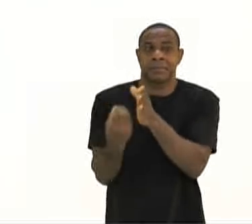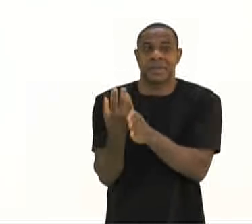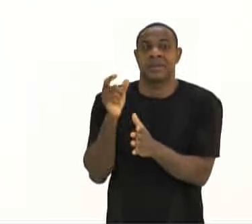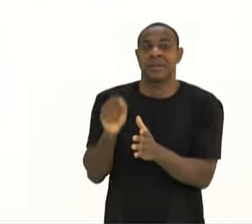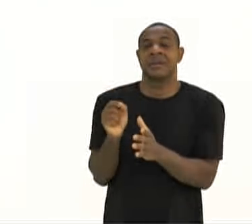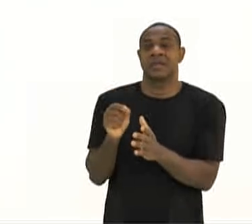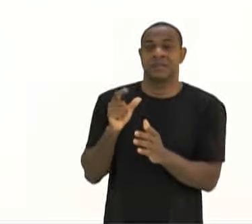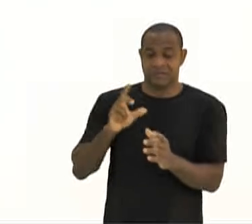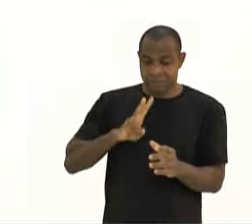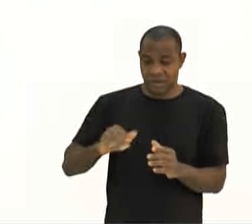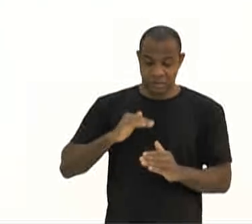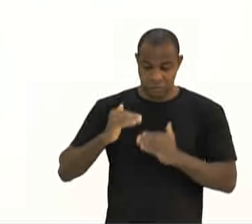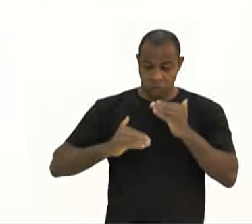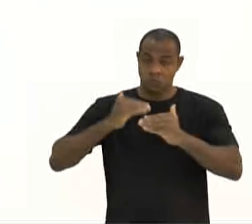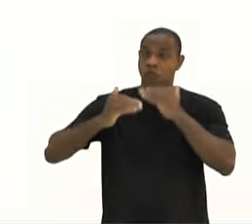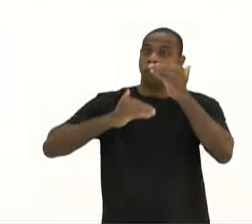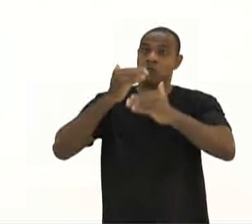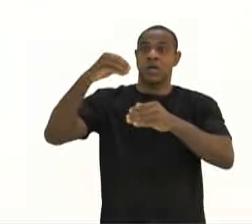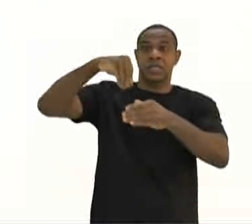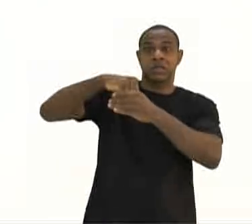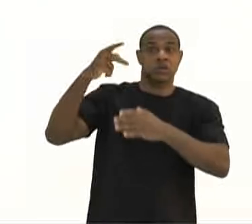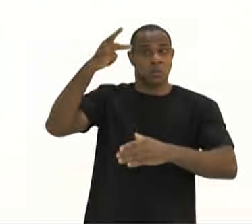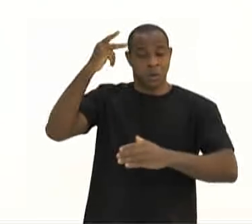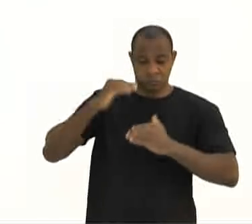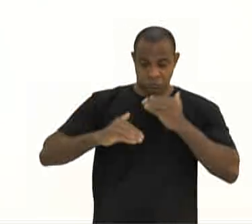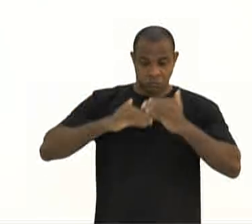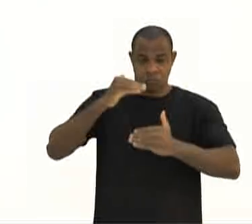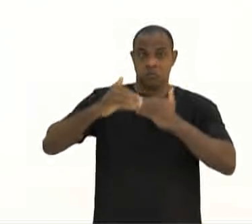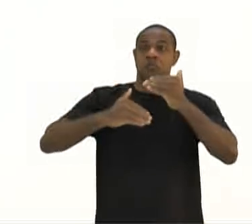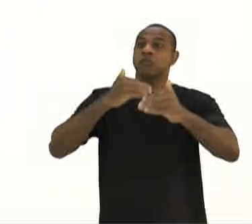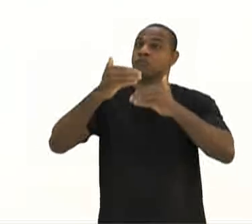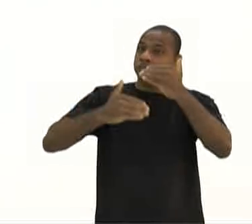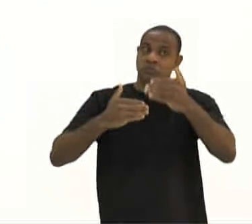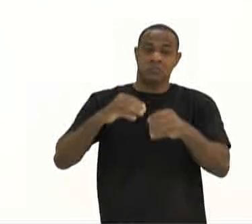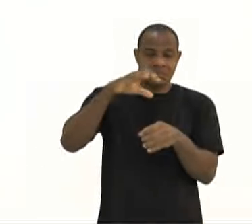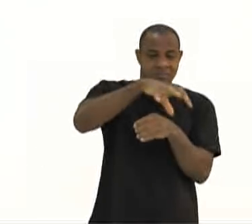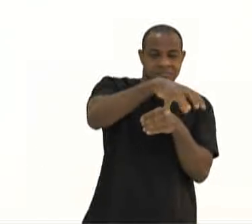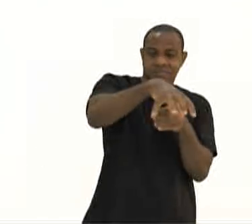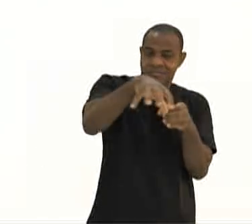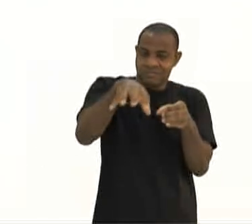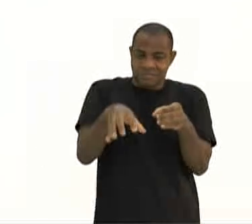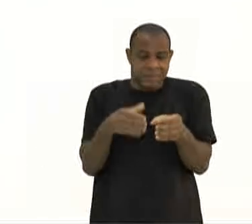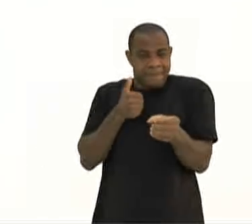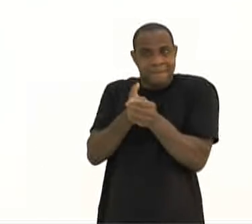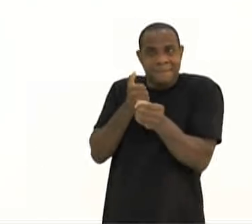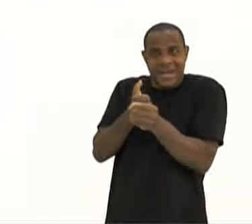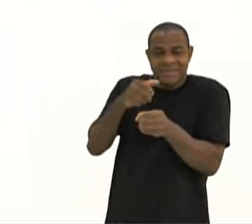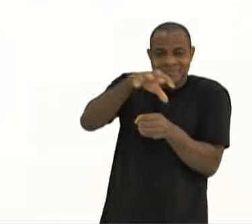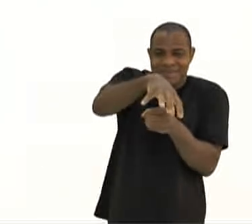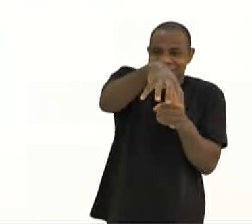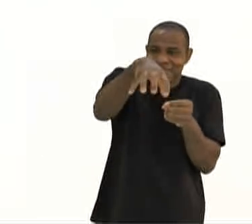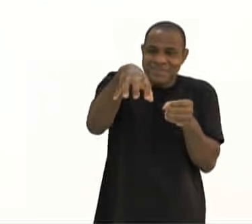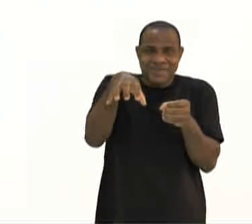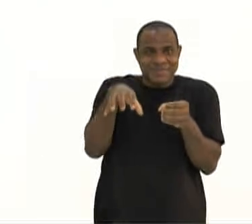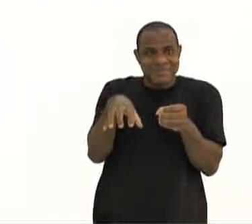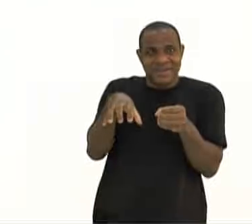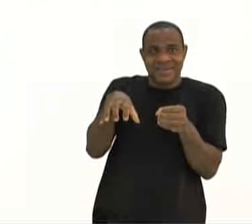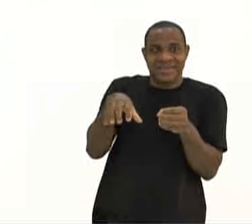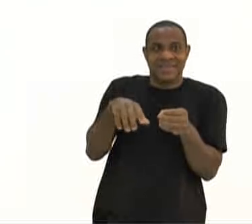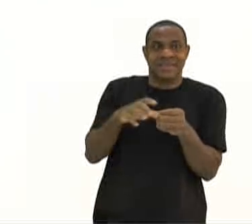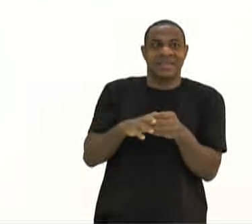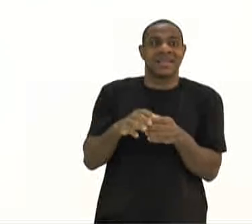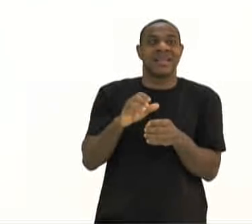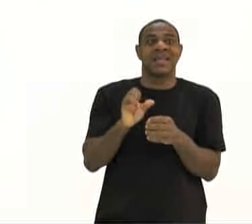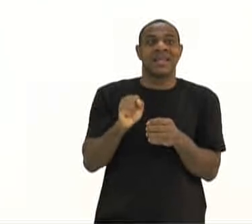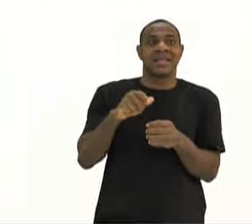vão se desenvolvendo e que depois vão fazer parte ali daquela ideia da Grande São Paulo que a gente estudou, né? Quais são elas?